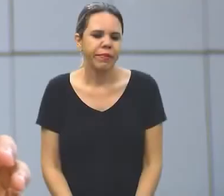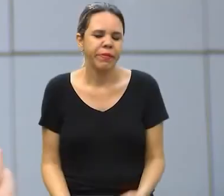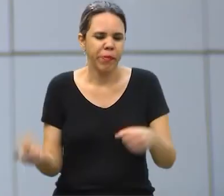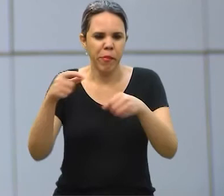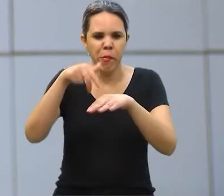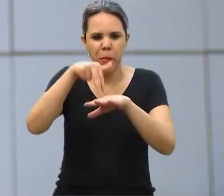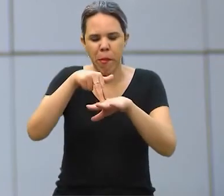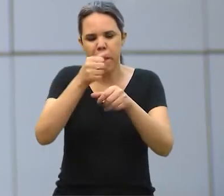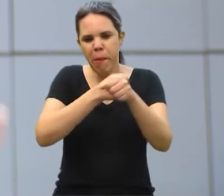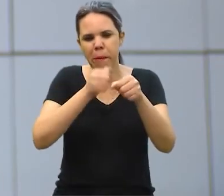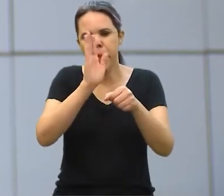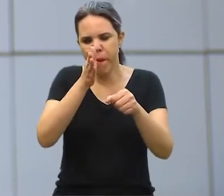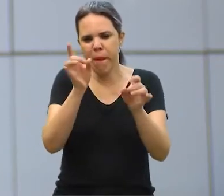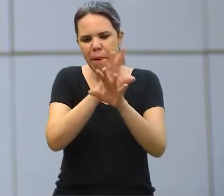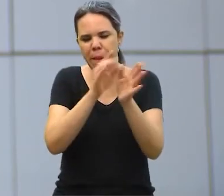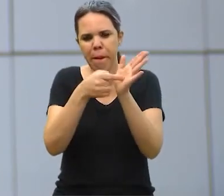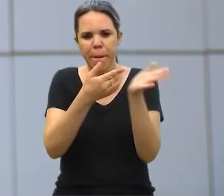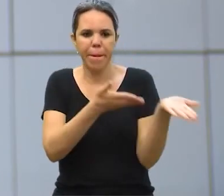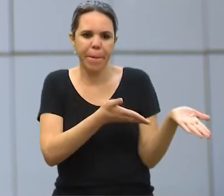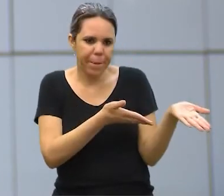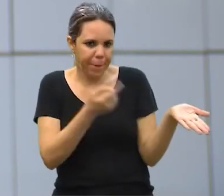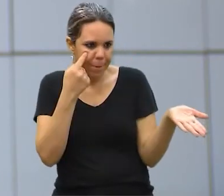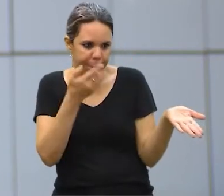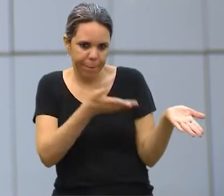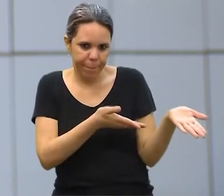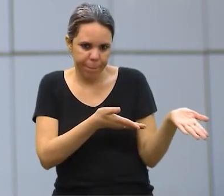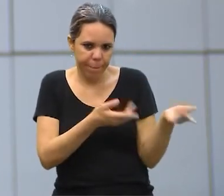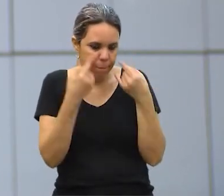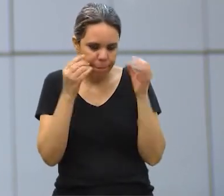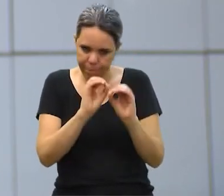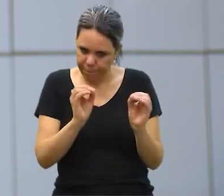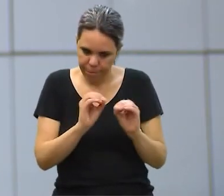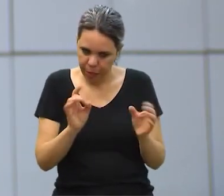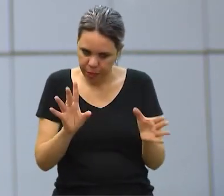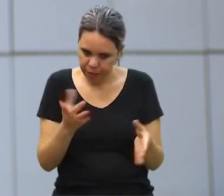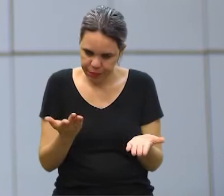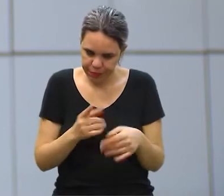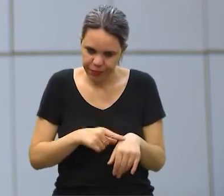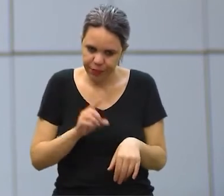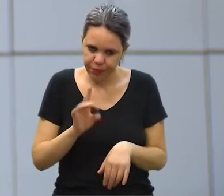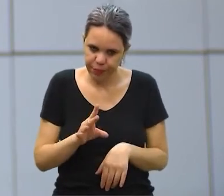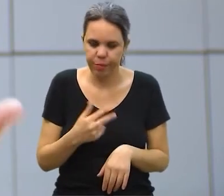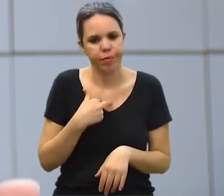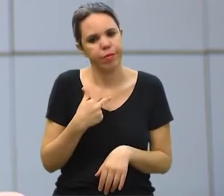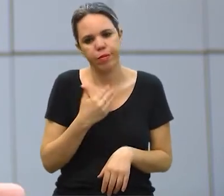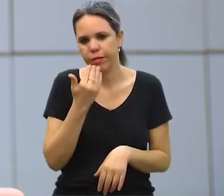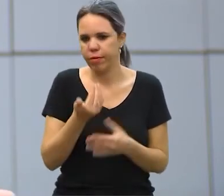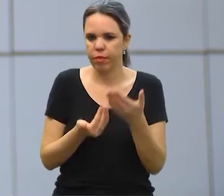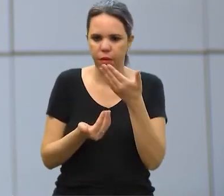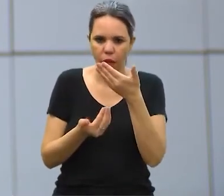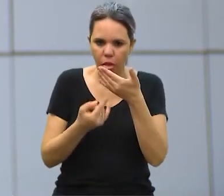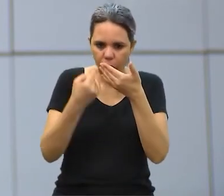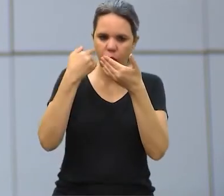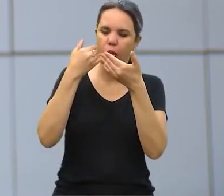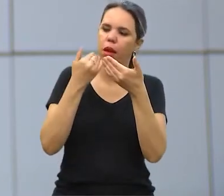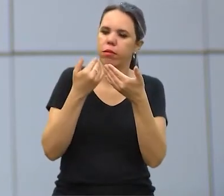Estamos de volta, nossa receita já está pronta. E olha só, eu estou sem máscara só neste momento, porque não dá para experimentar